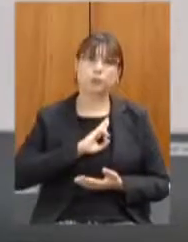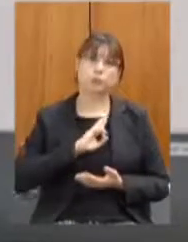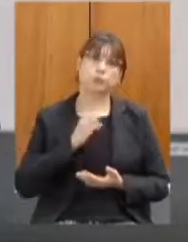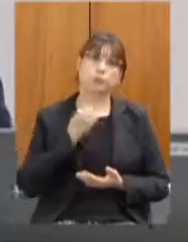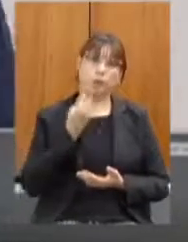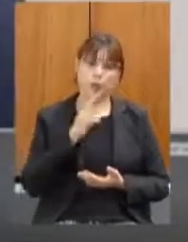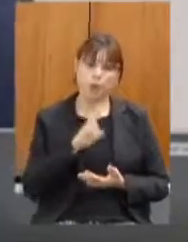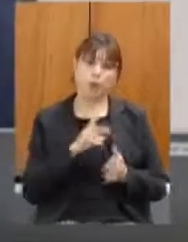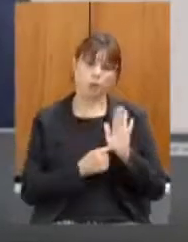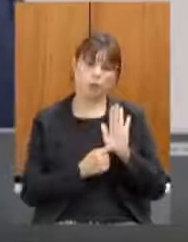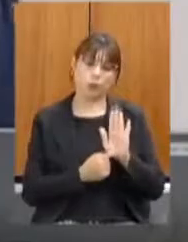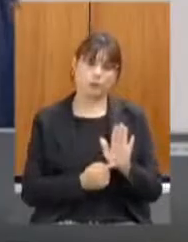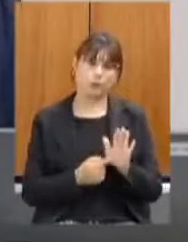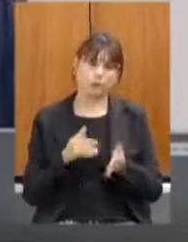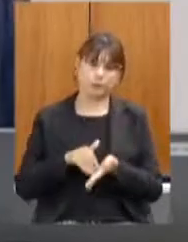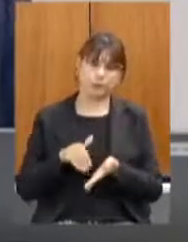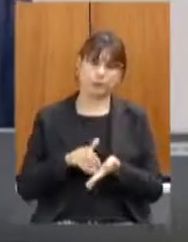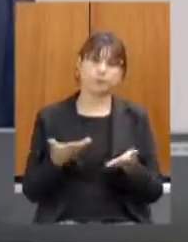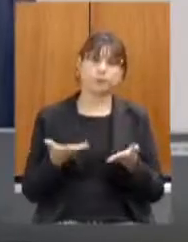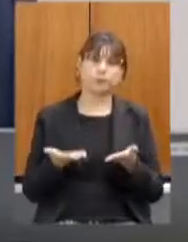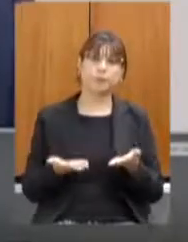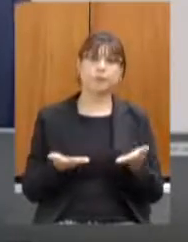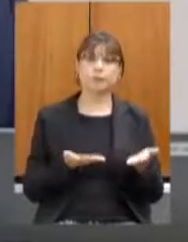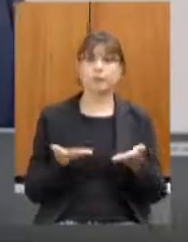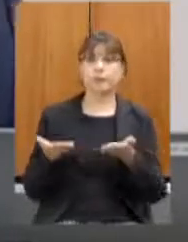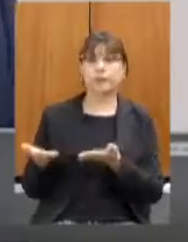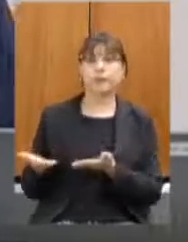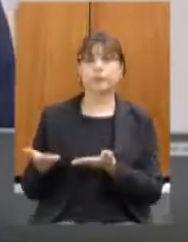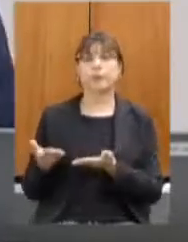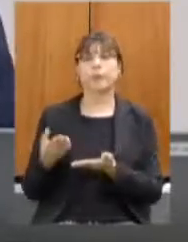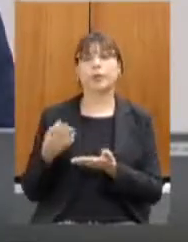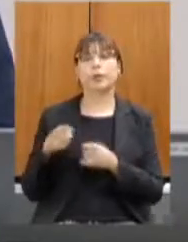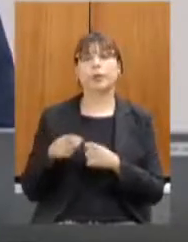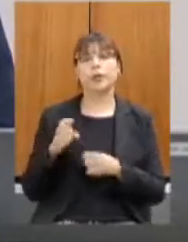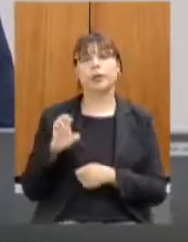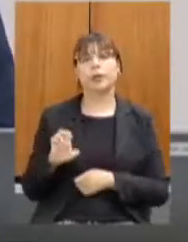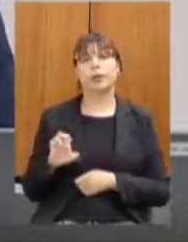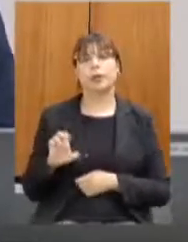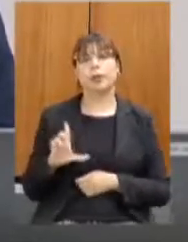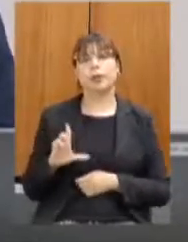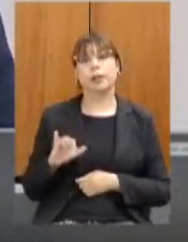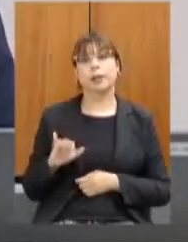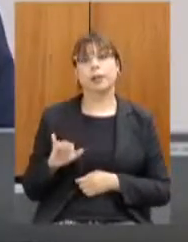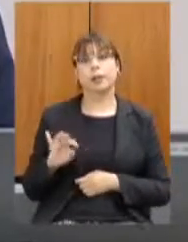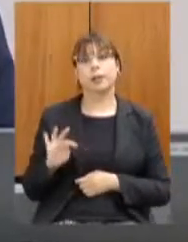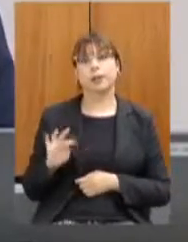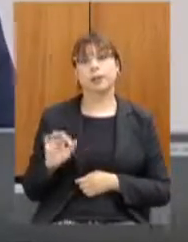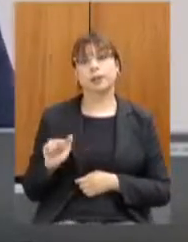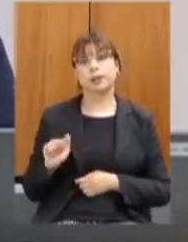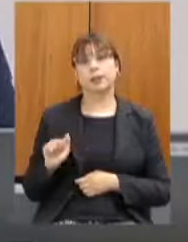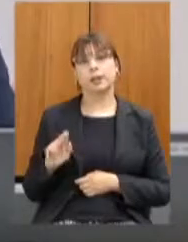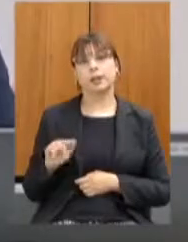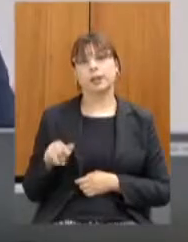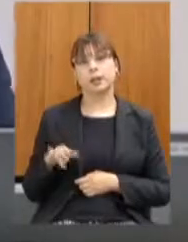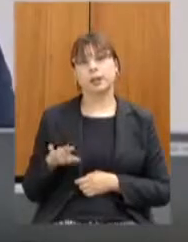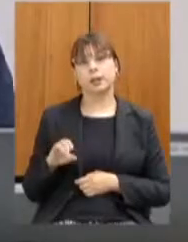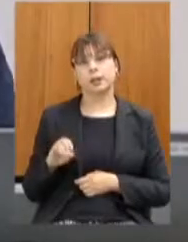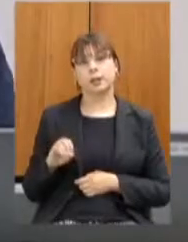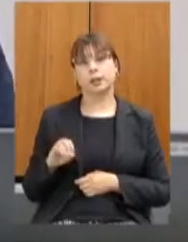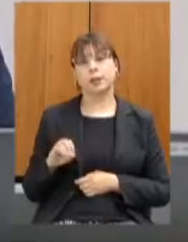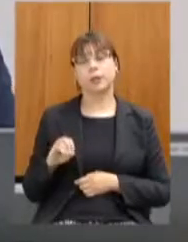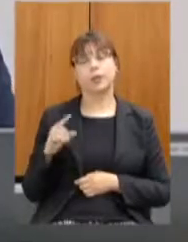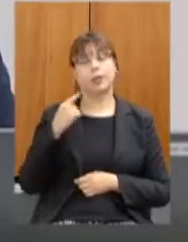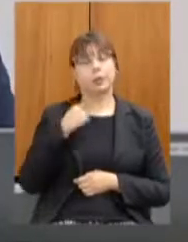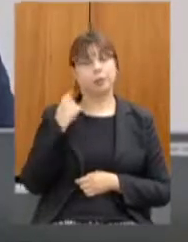encaminhados à secretaria eu posso a palavra o doutor hely Tarquínio nosso amigo deputado